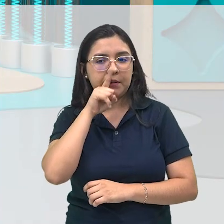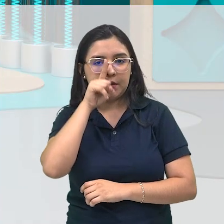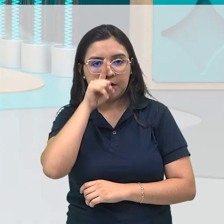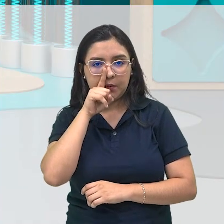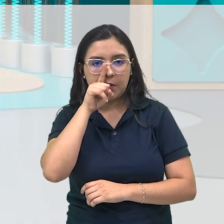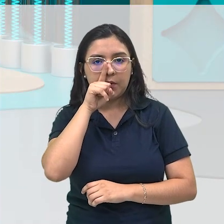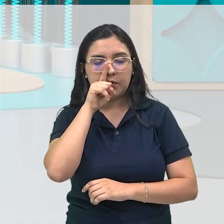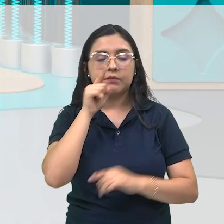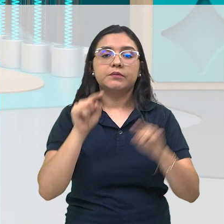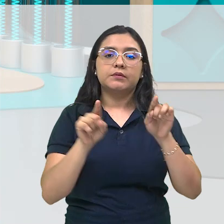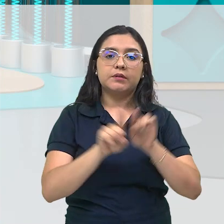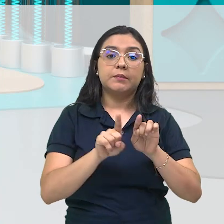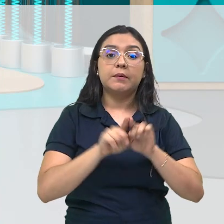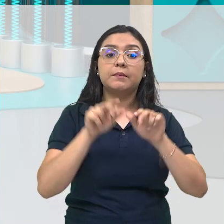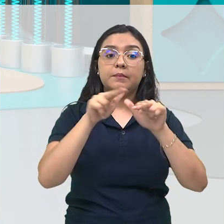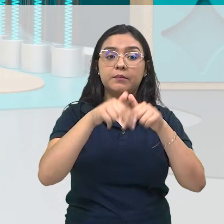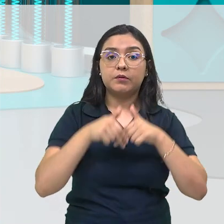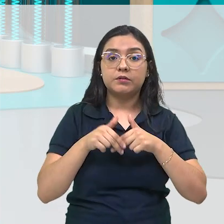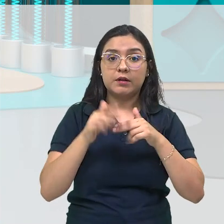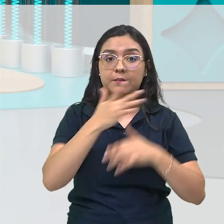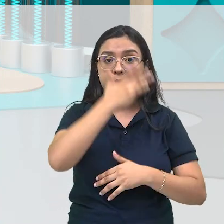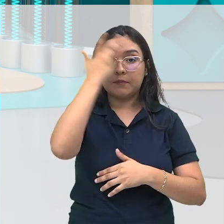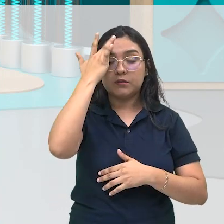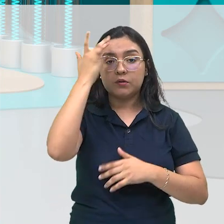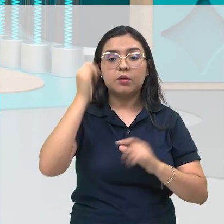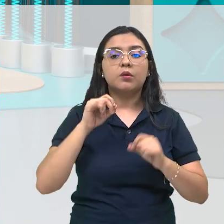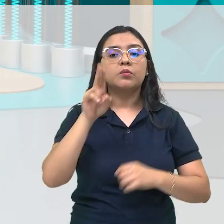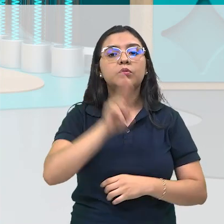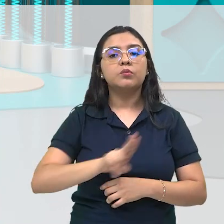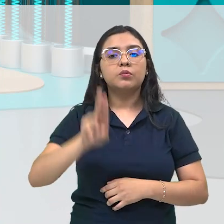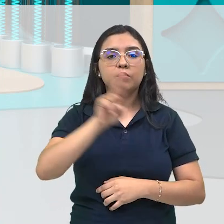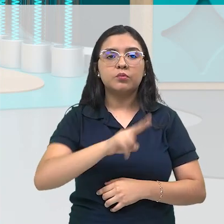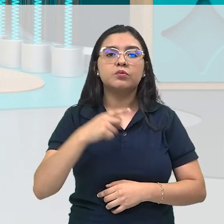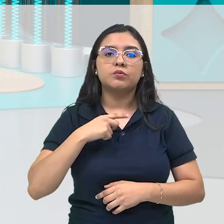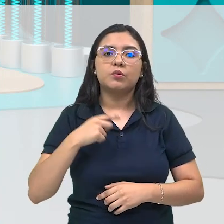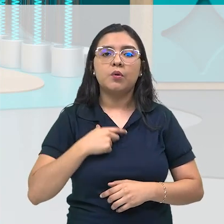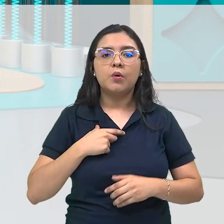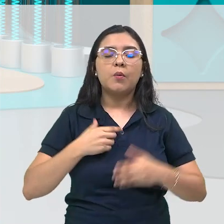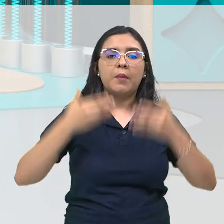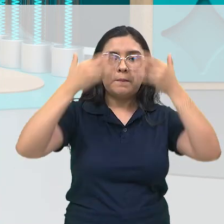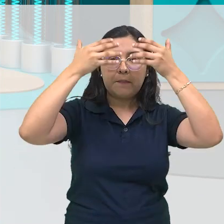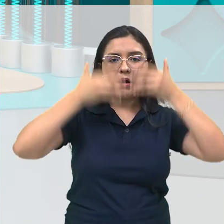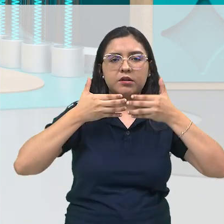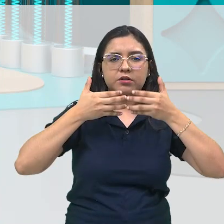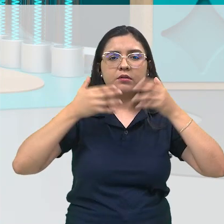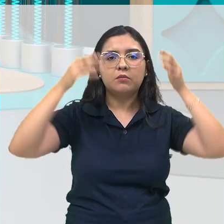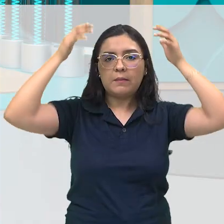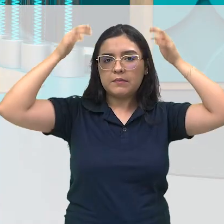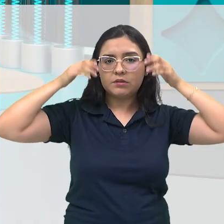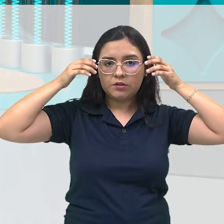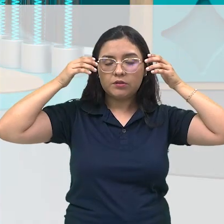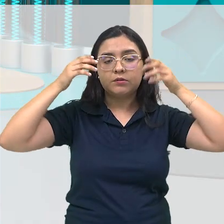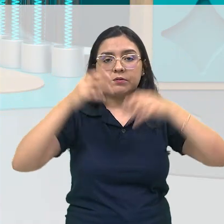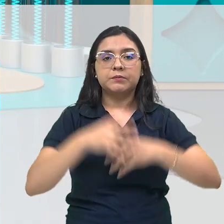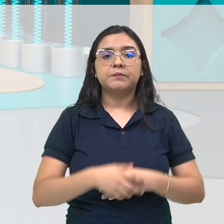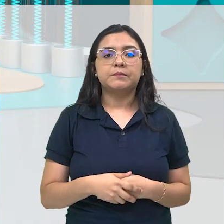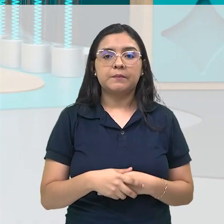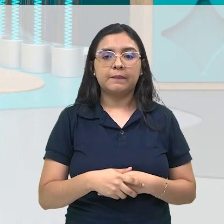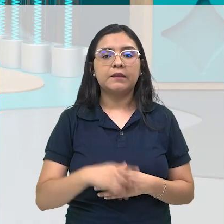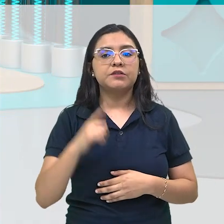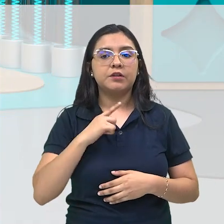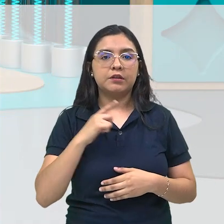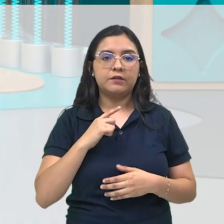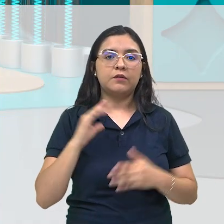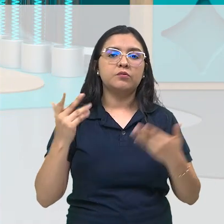que o receptor ele utiliza uma máscara de proteção, porque já houveram